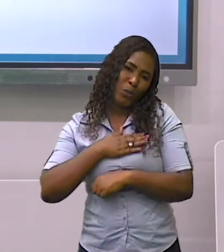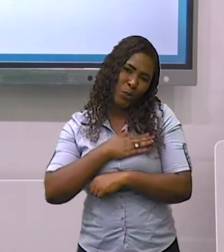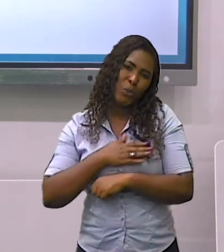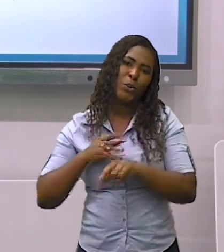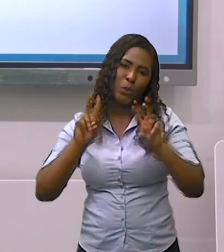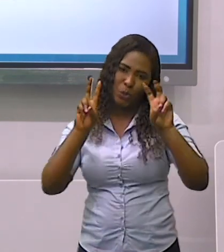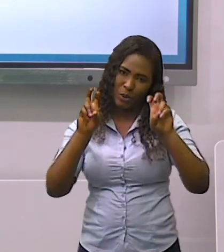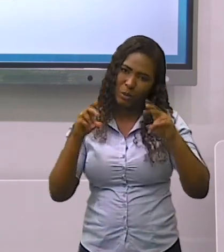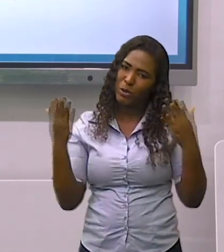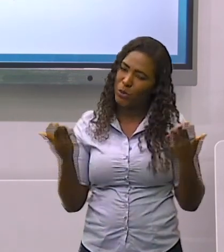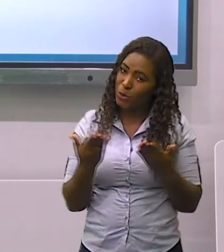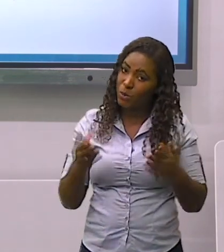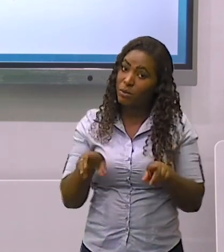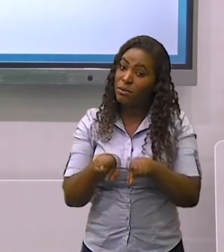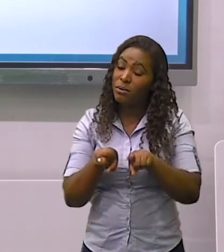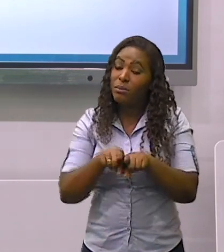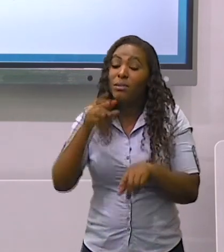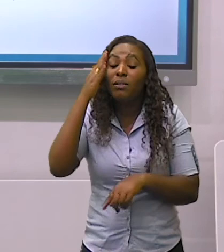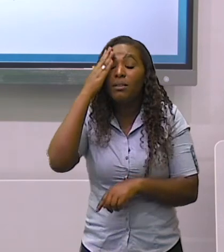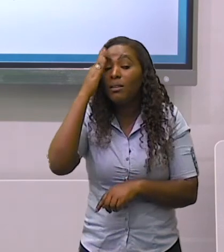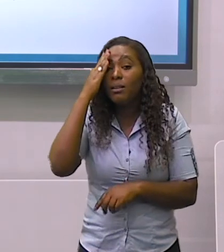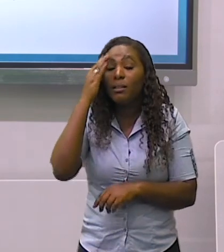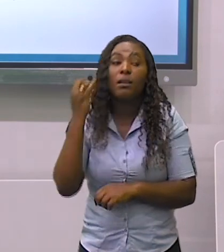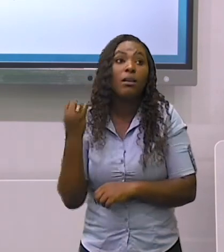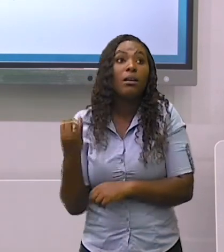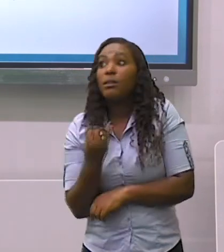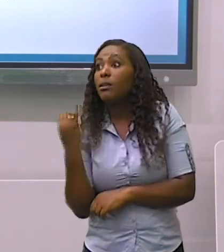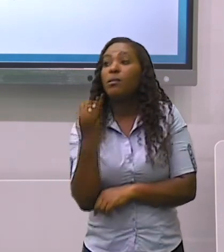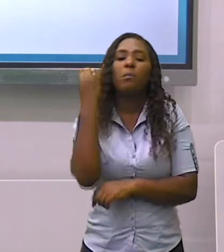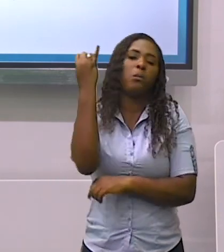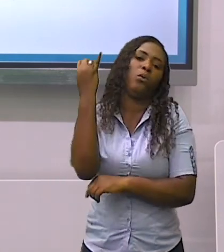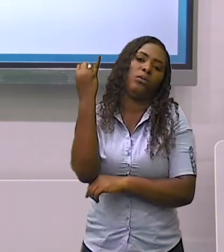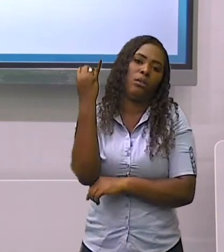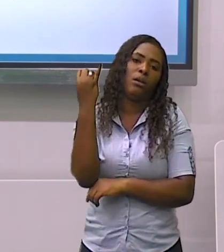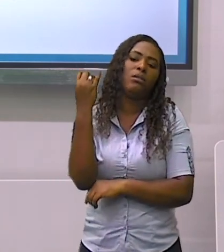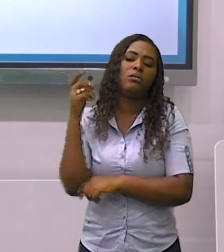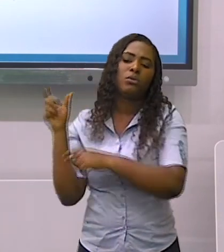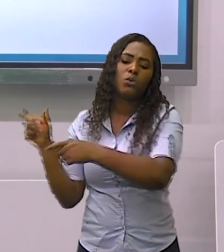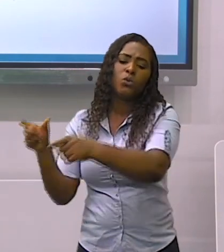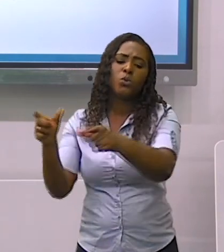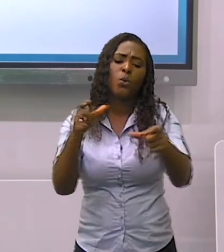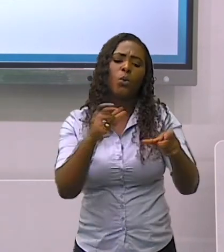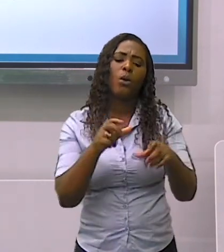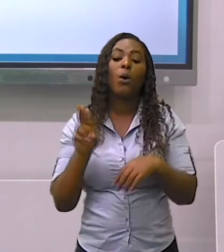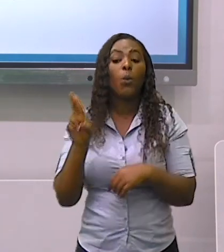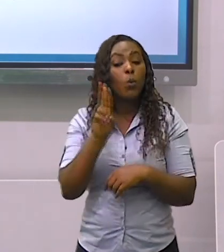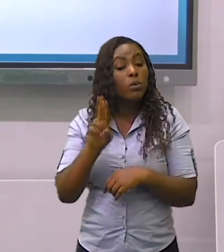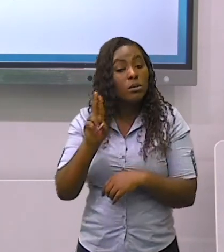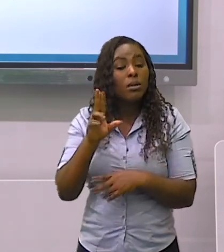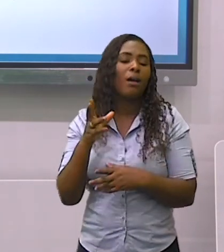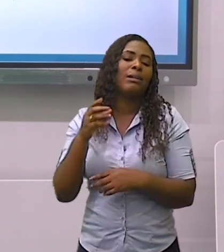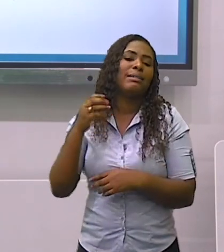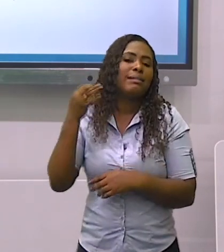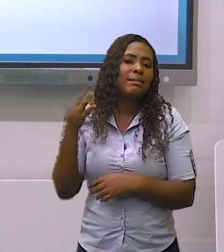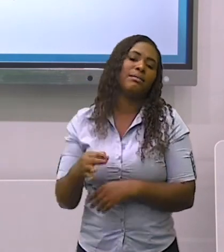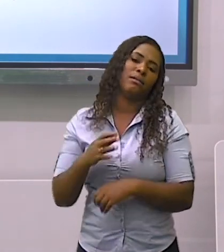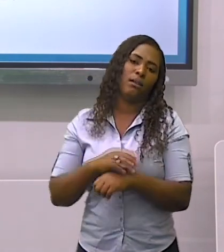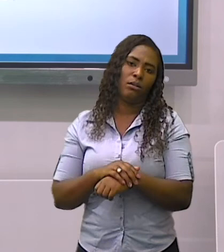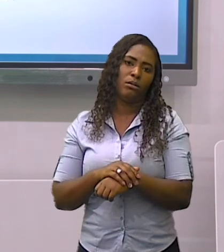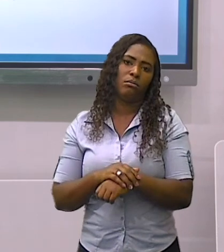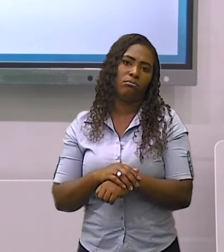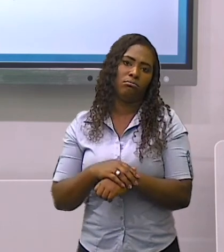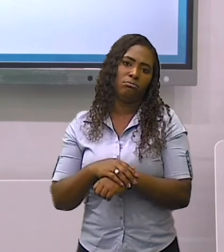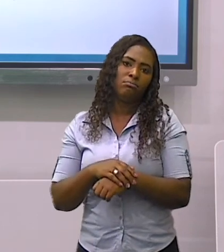e compreendido a importância de fazer um bom uso dos espaços, sejam eles públicos e